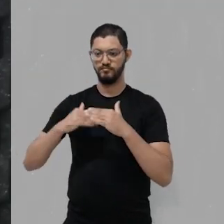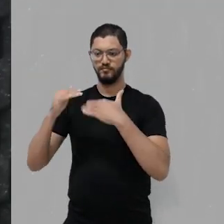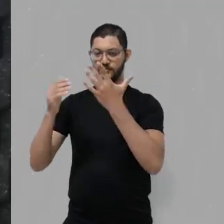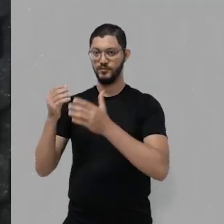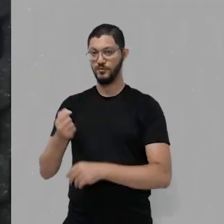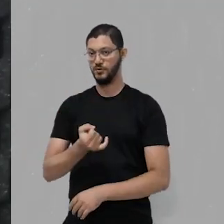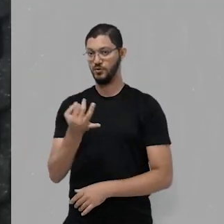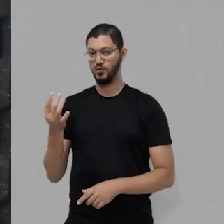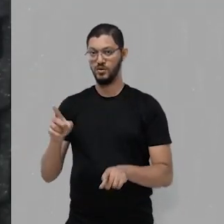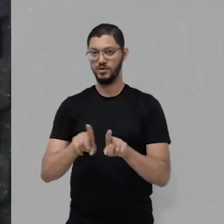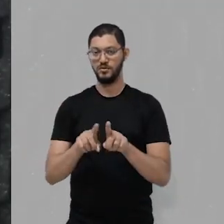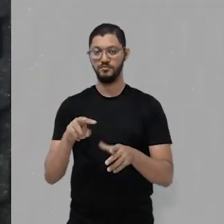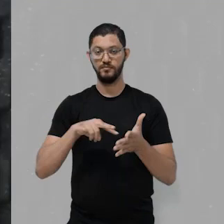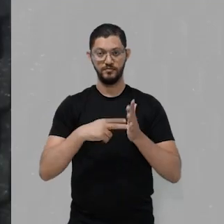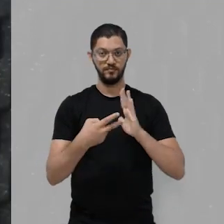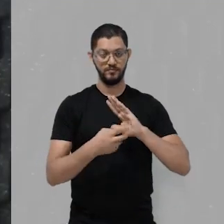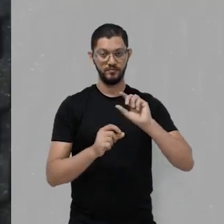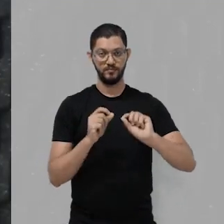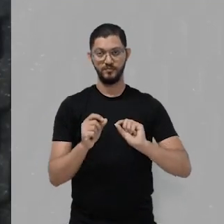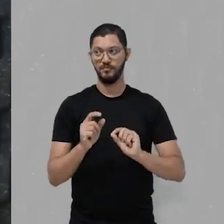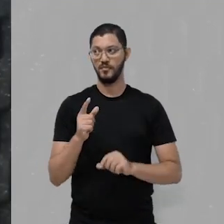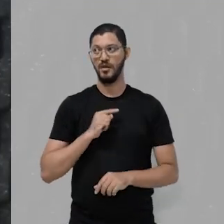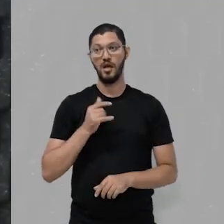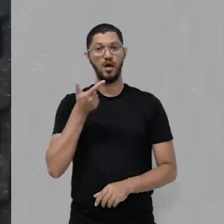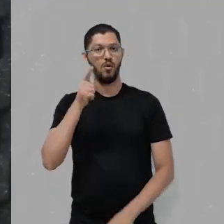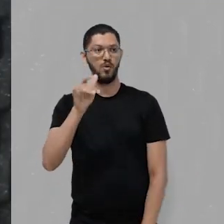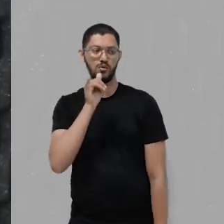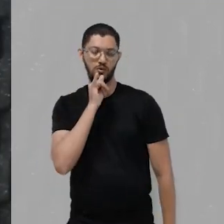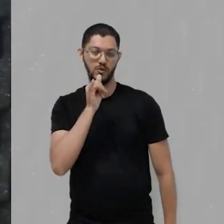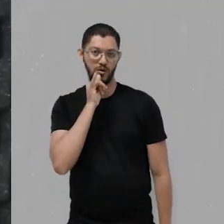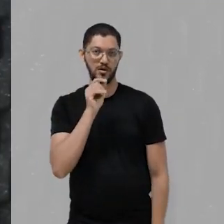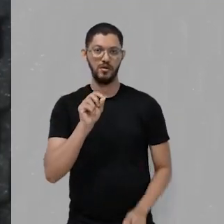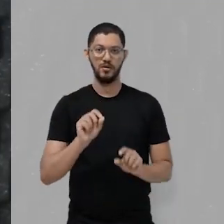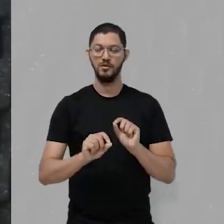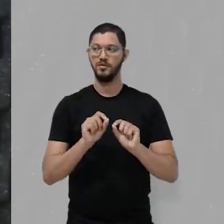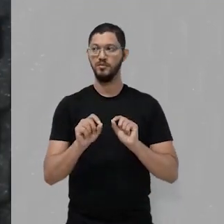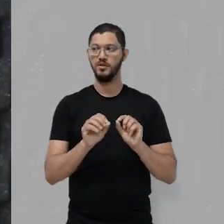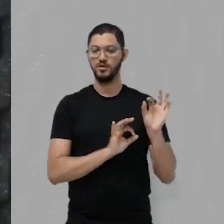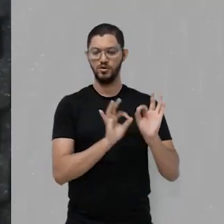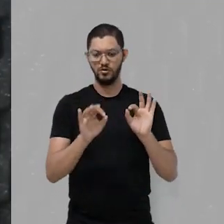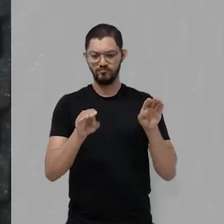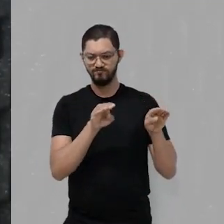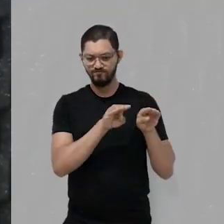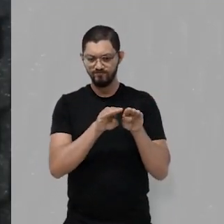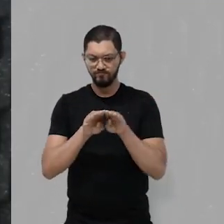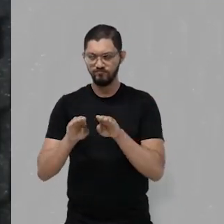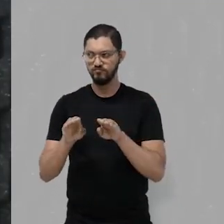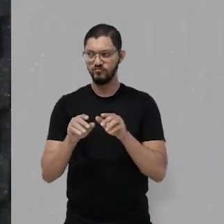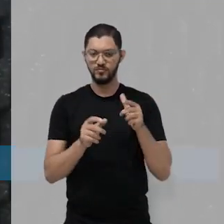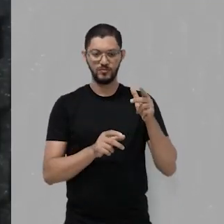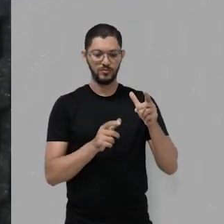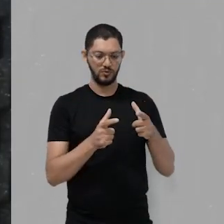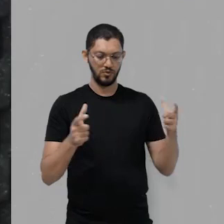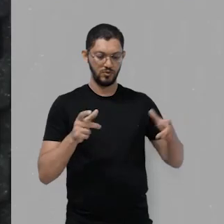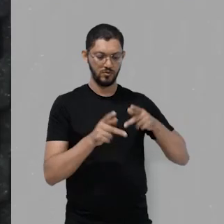em quantidade. Isso significa que é um outro exemplo de regulação do tamanho da